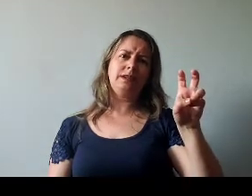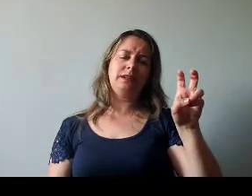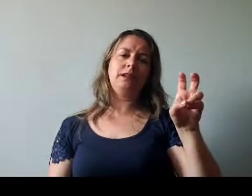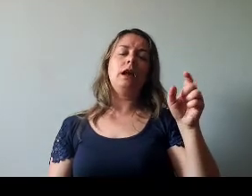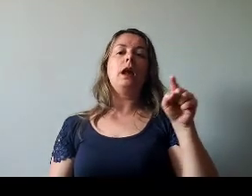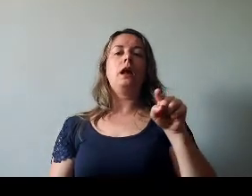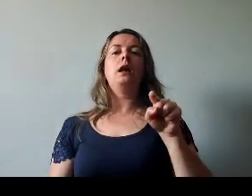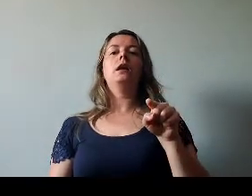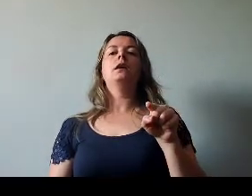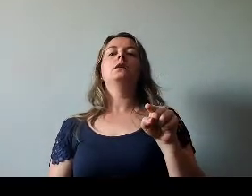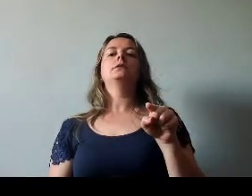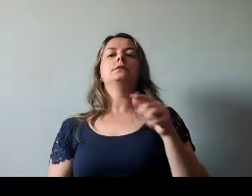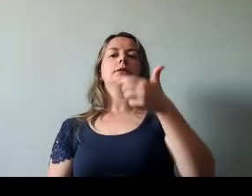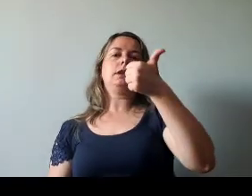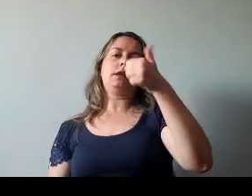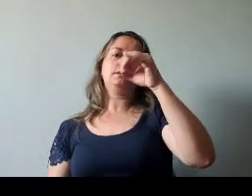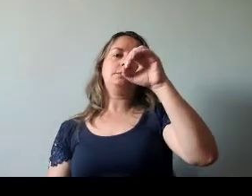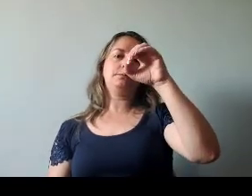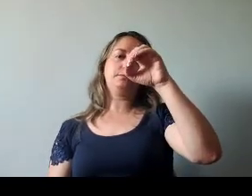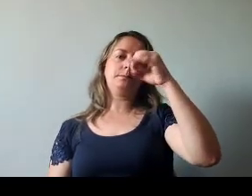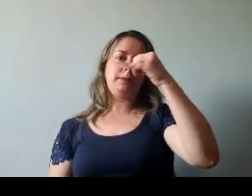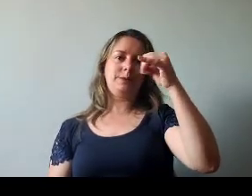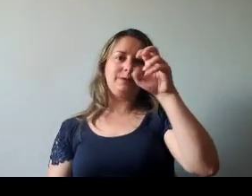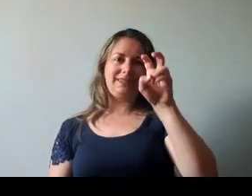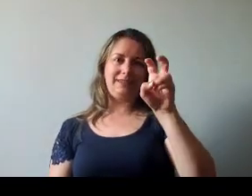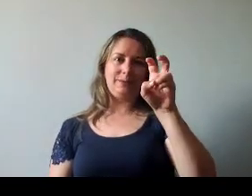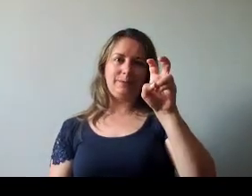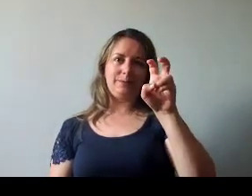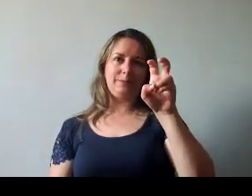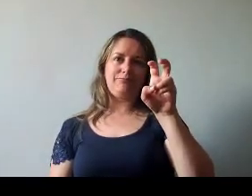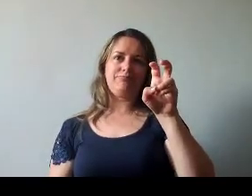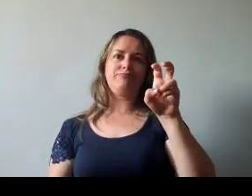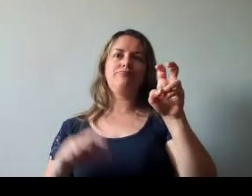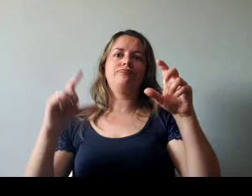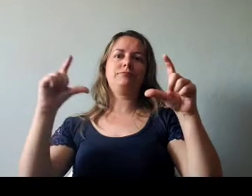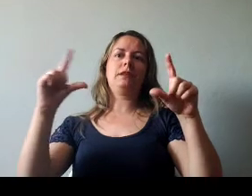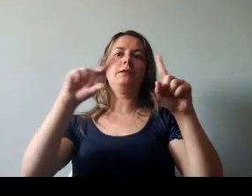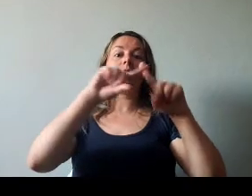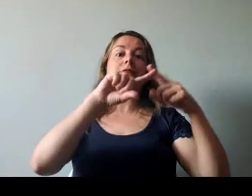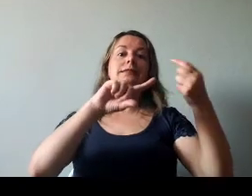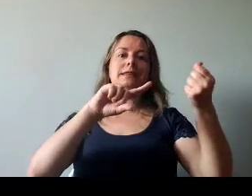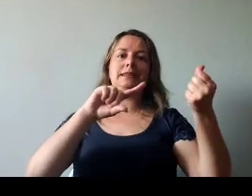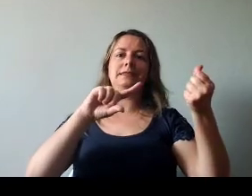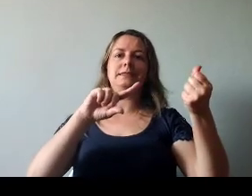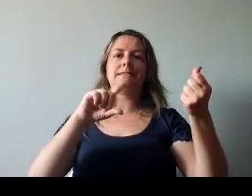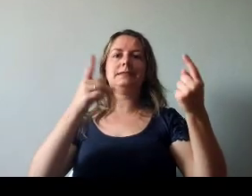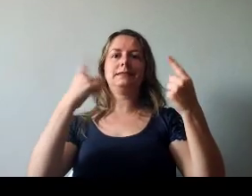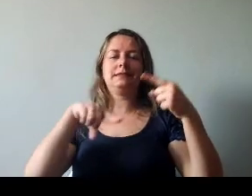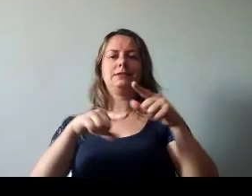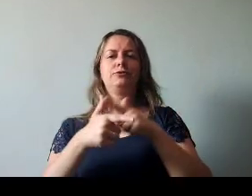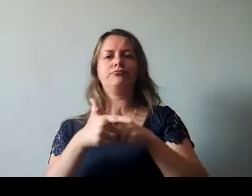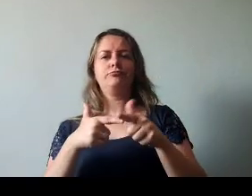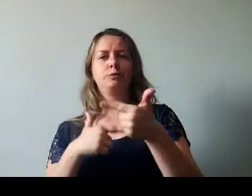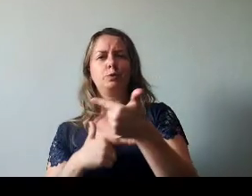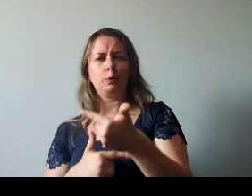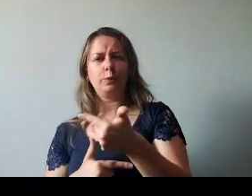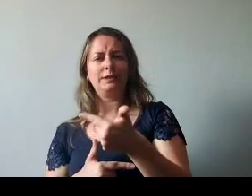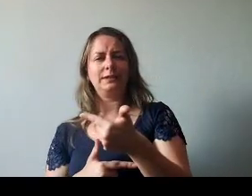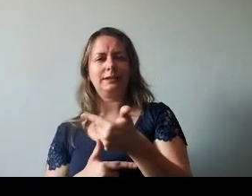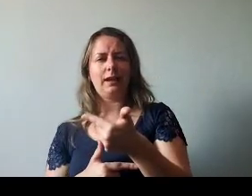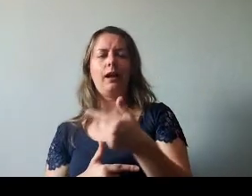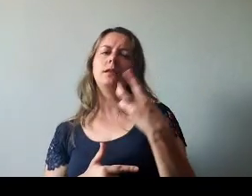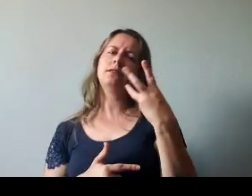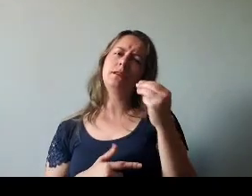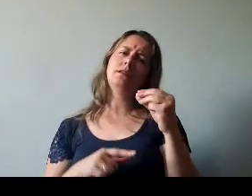dar 10 menos 5, 5 vezes 6, 30. 30 dividido por 2 vai dar 15. Somando as